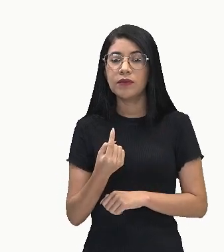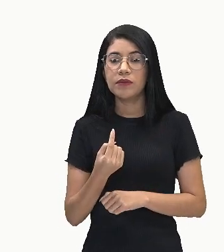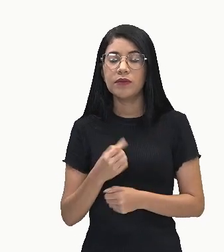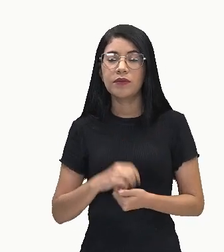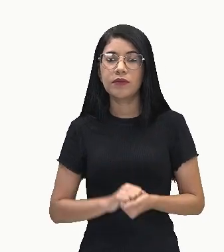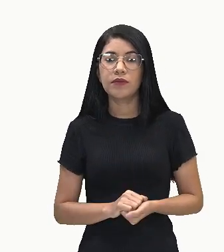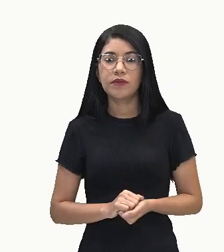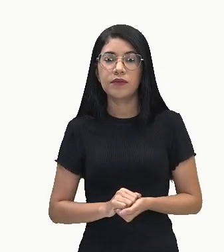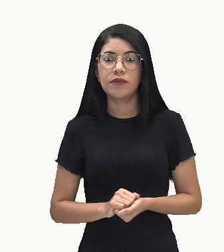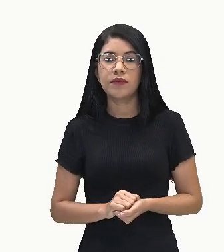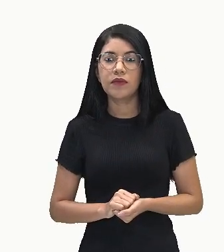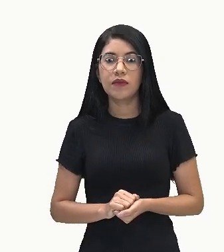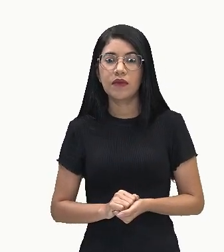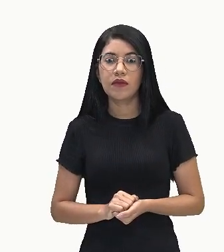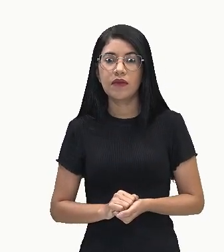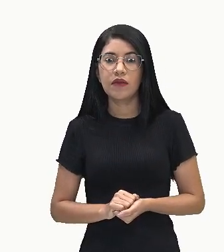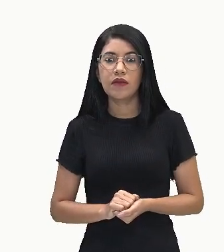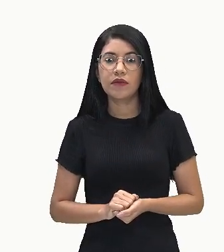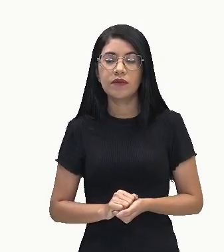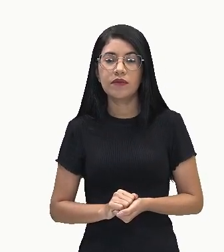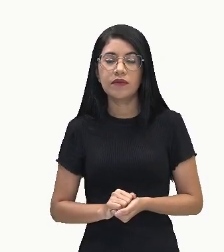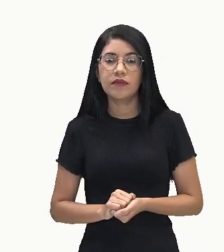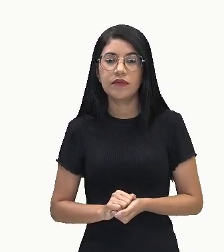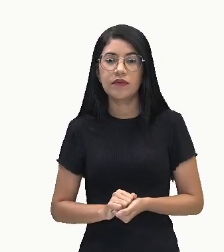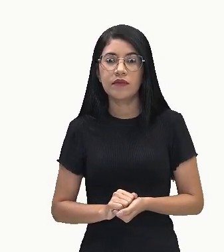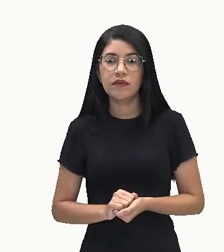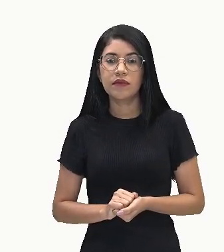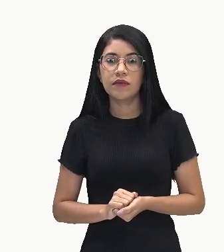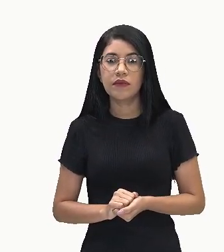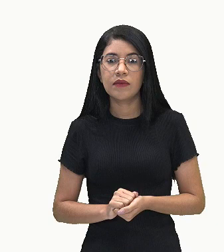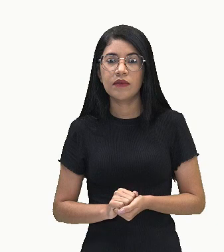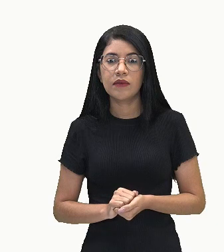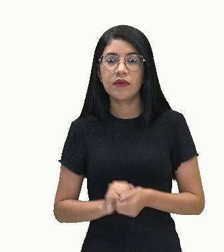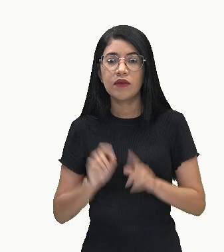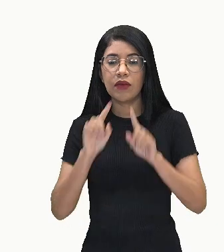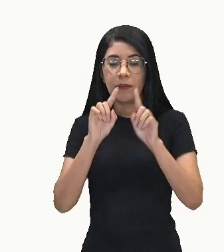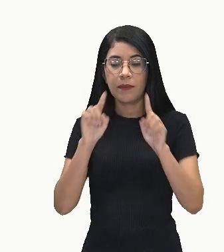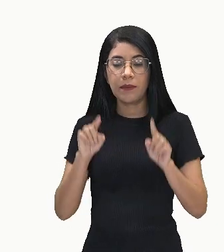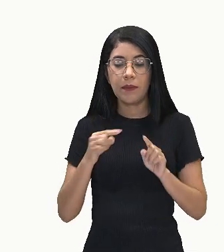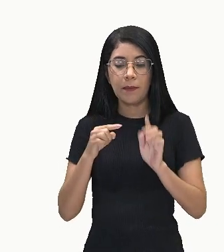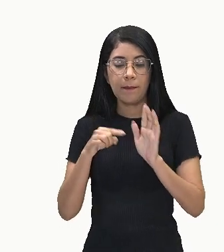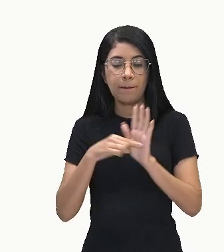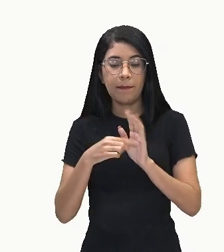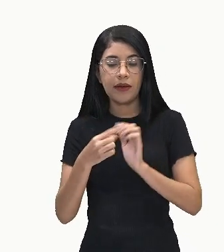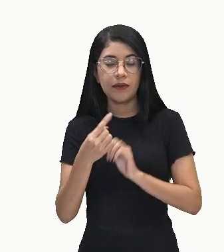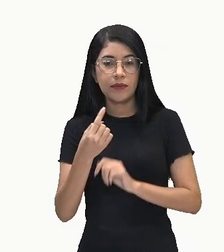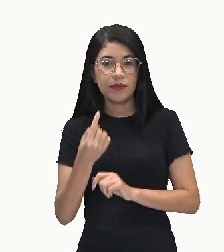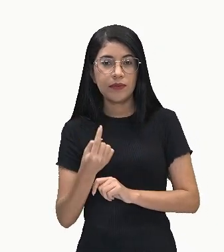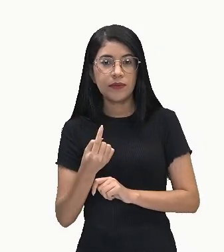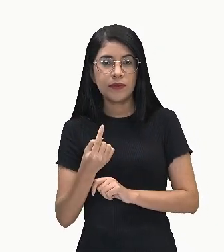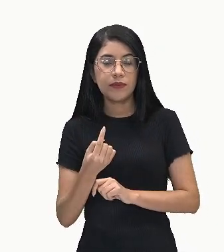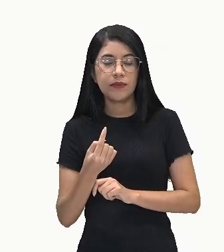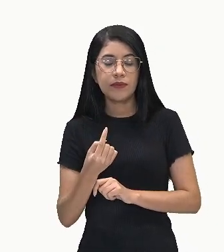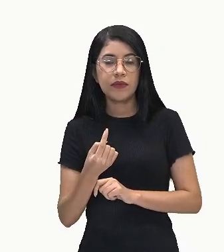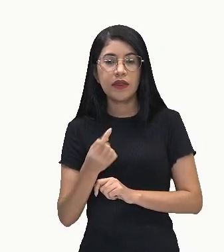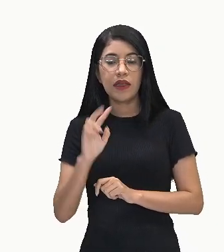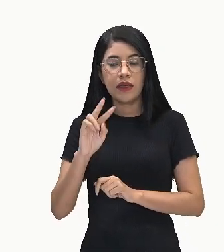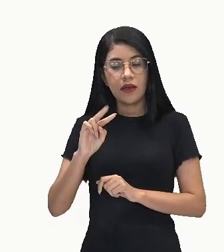ó. Então, eu vou ter menos 1. Como ele é negativo,